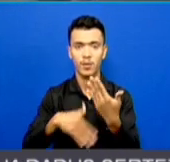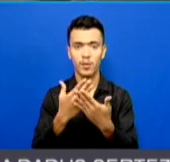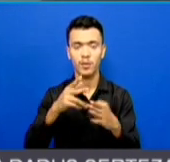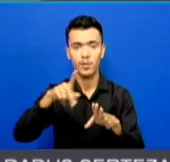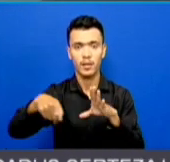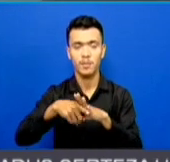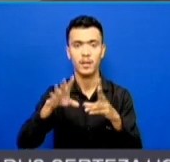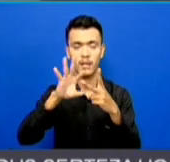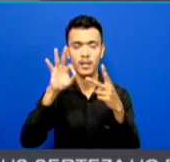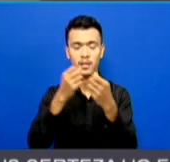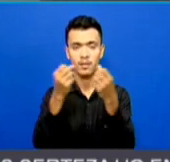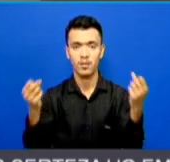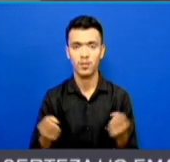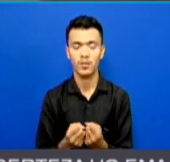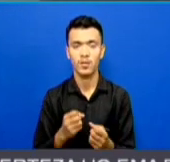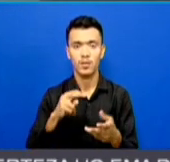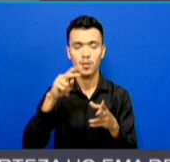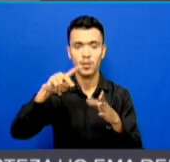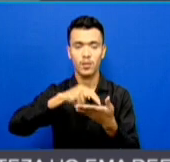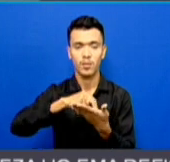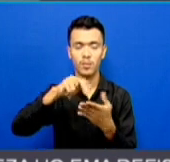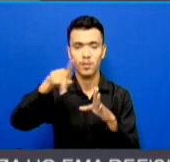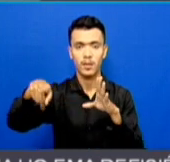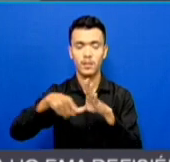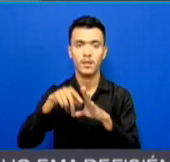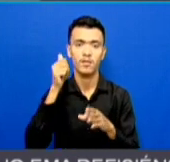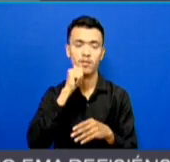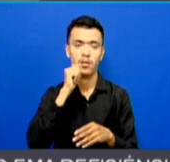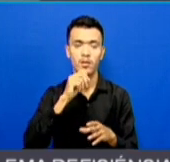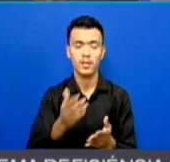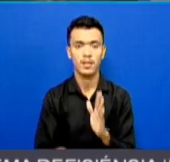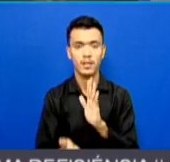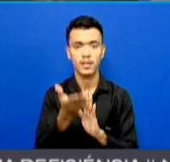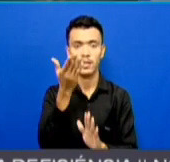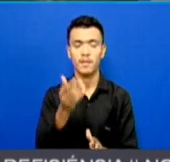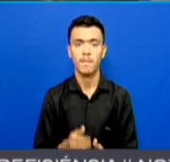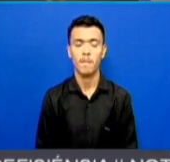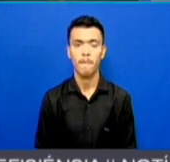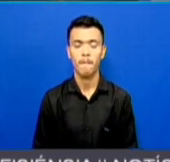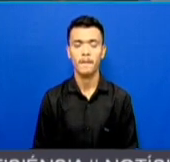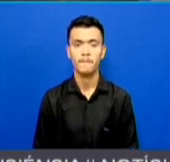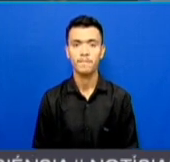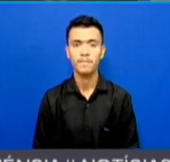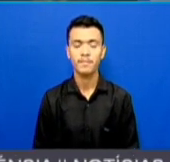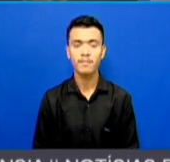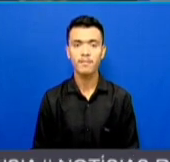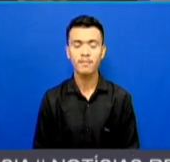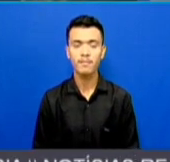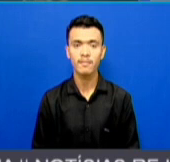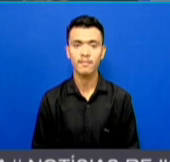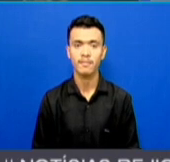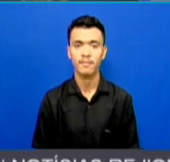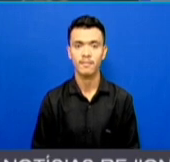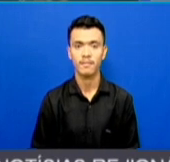e eleição suco no garante número participação feto se sai macas. Our support is to participation